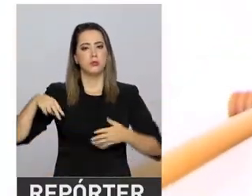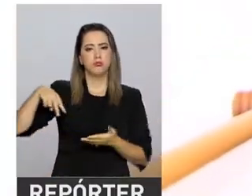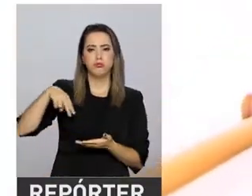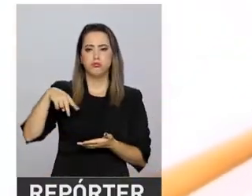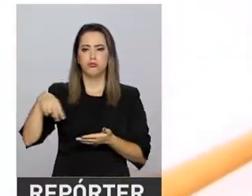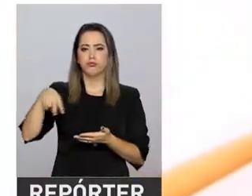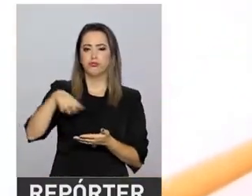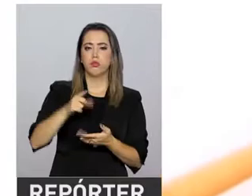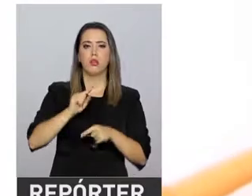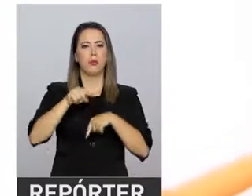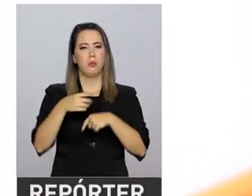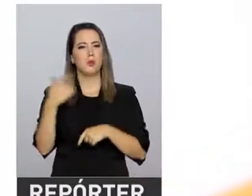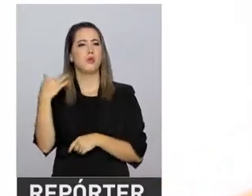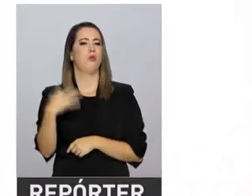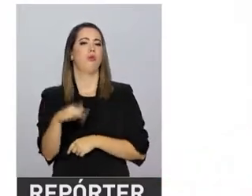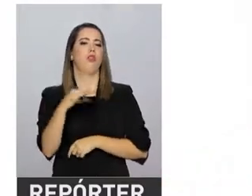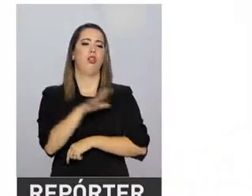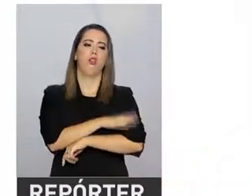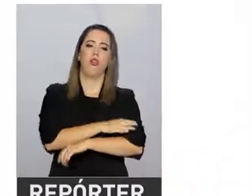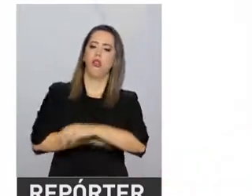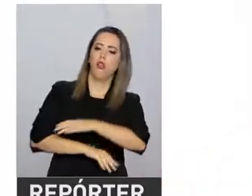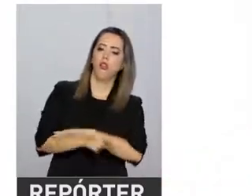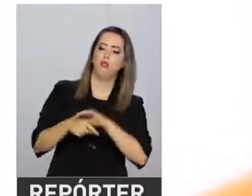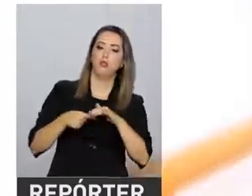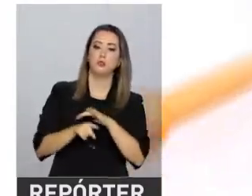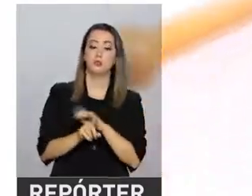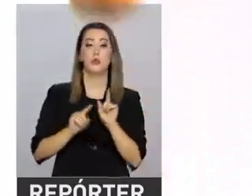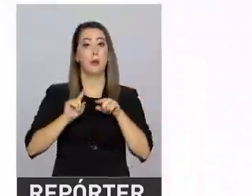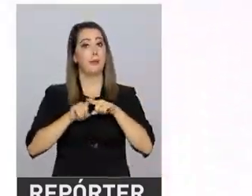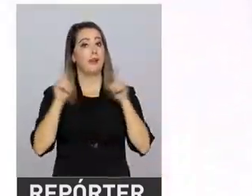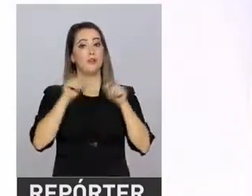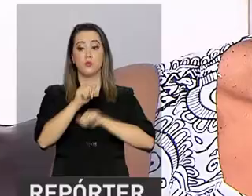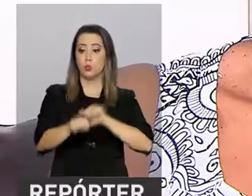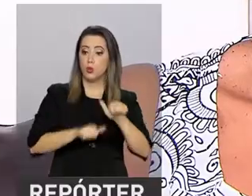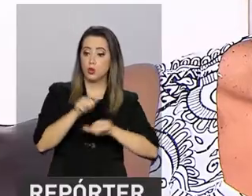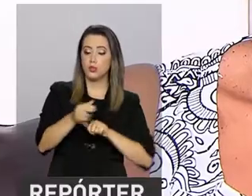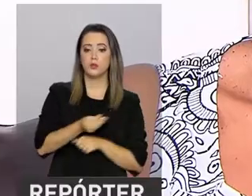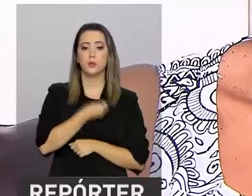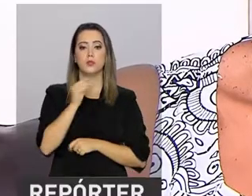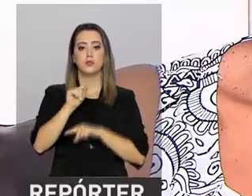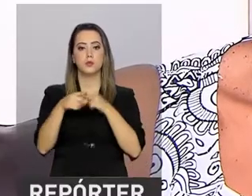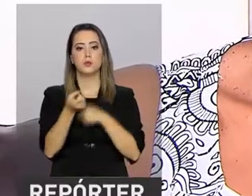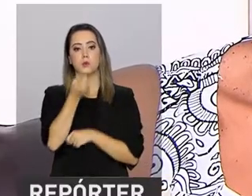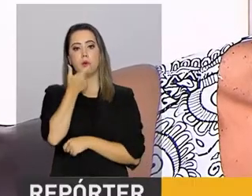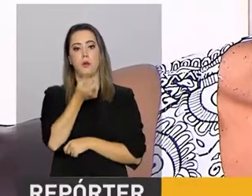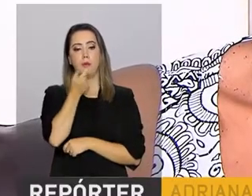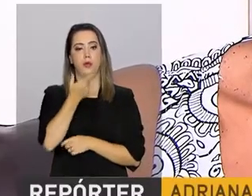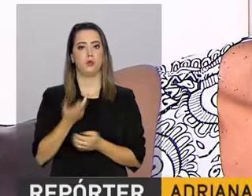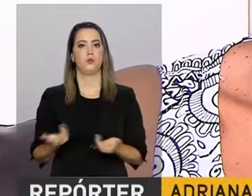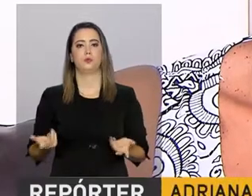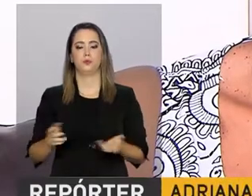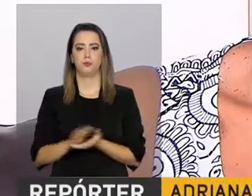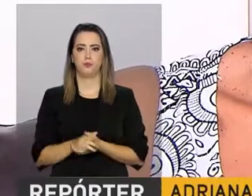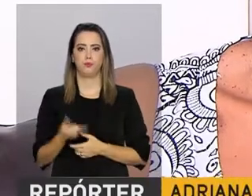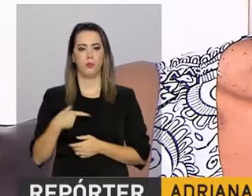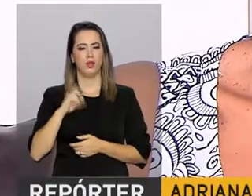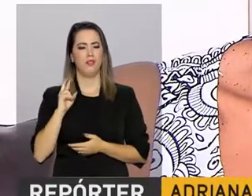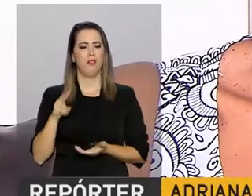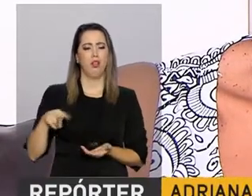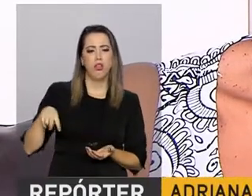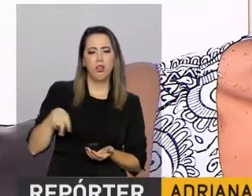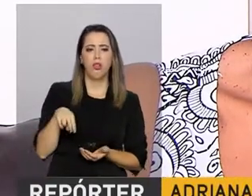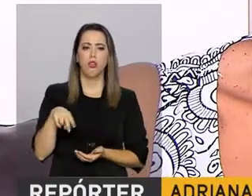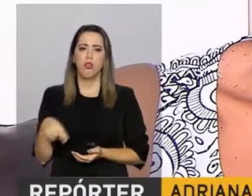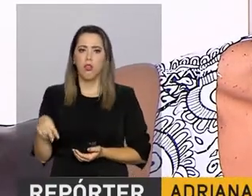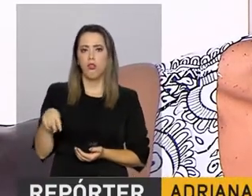história que mudou depois que ela conheceu o remédio natalizumabe antes eu tinha uma dificuldade imensa para caminhar é